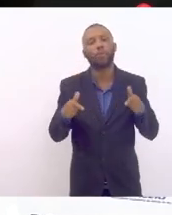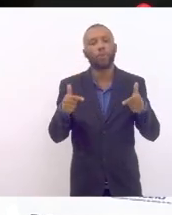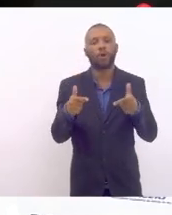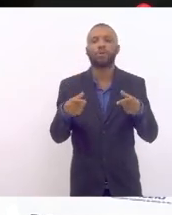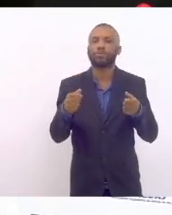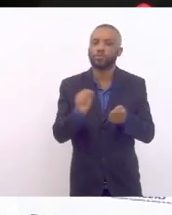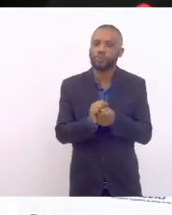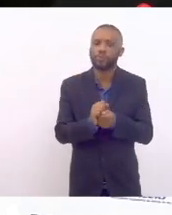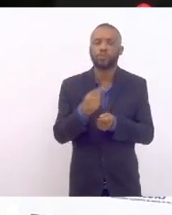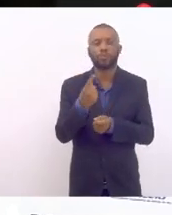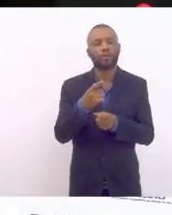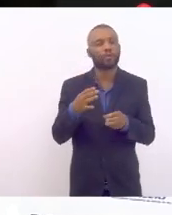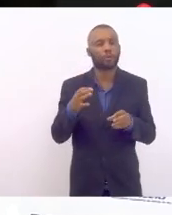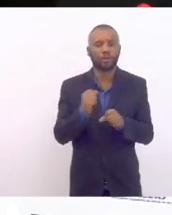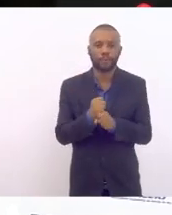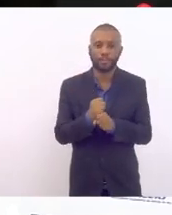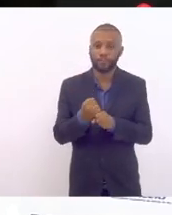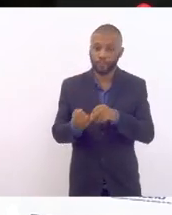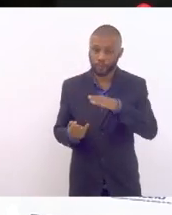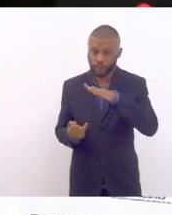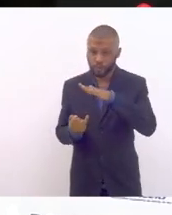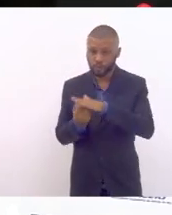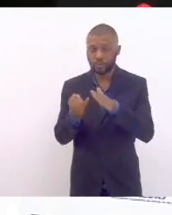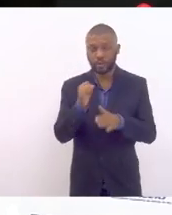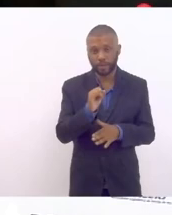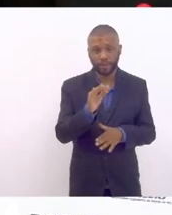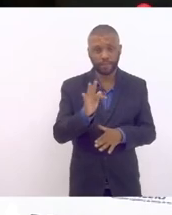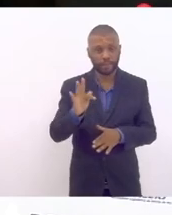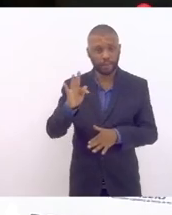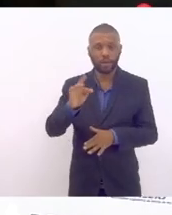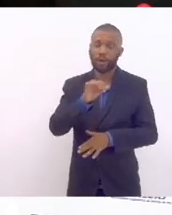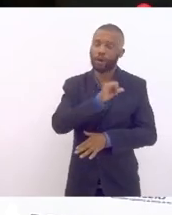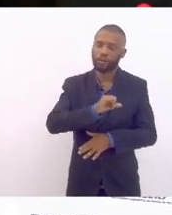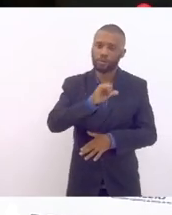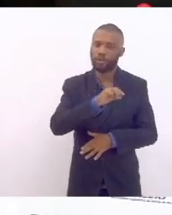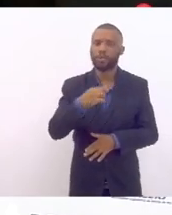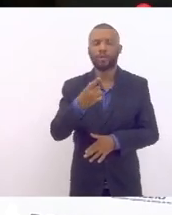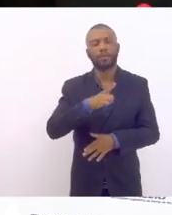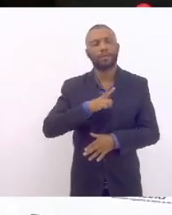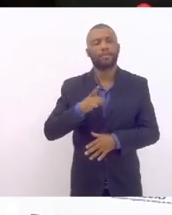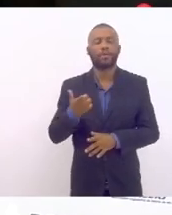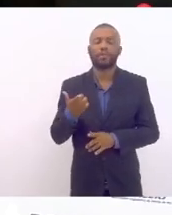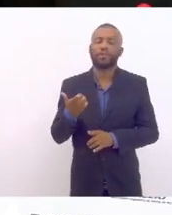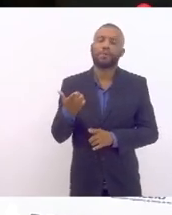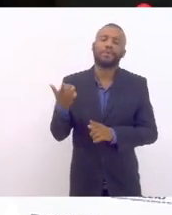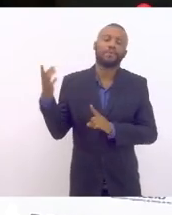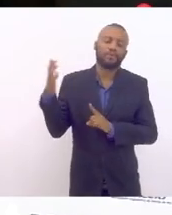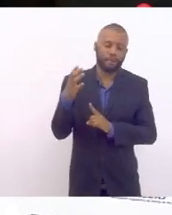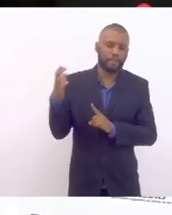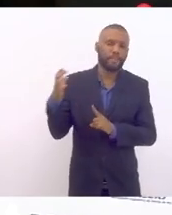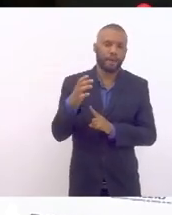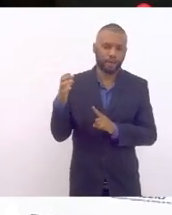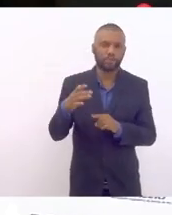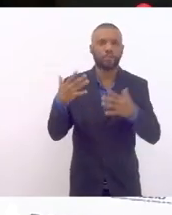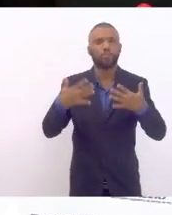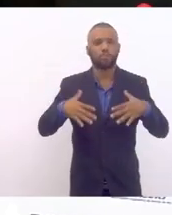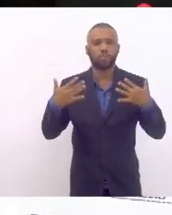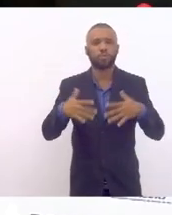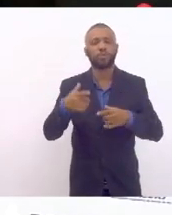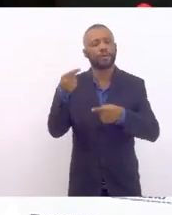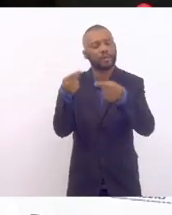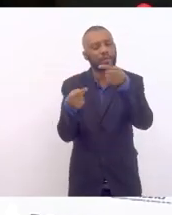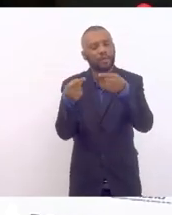orçamentos é o Federal do Rio de Janeiro a gente também teve um impacto muito grande e aí é essa